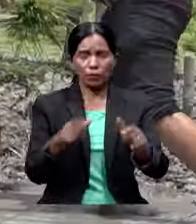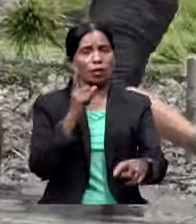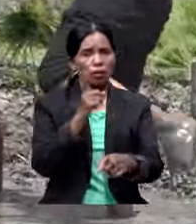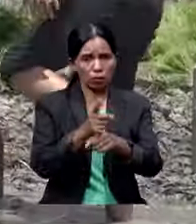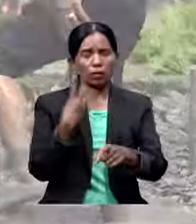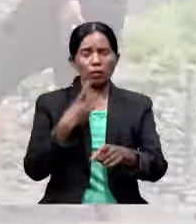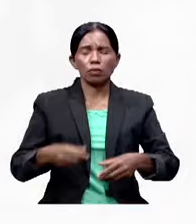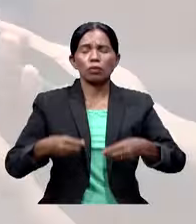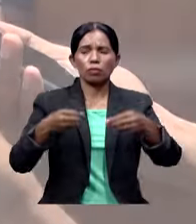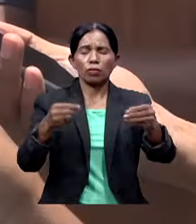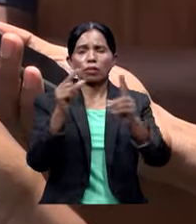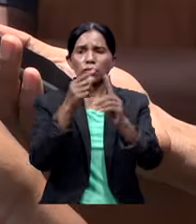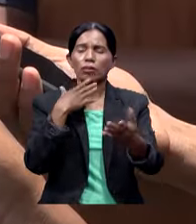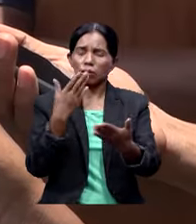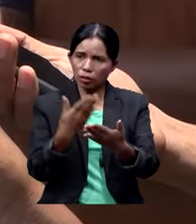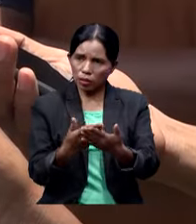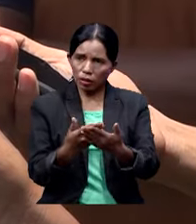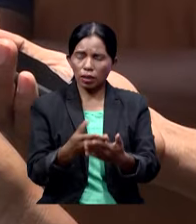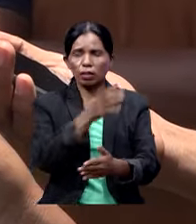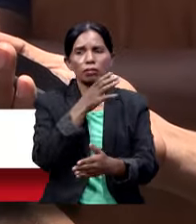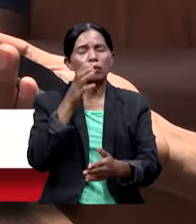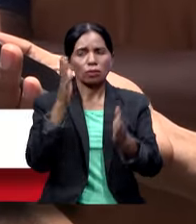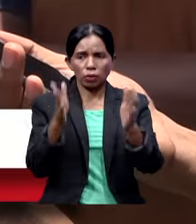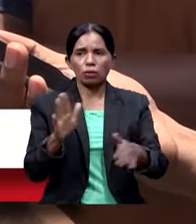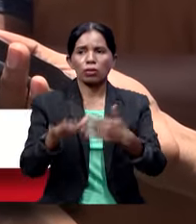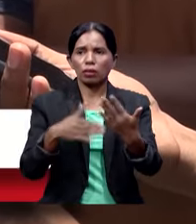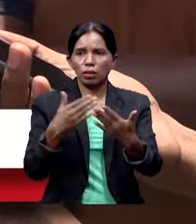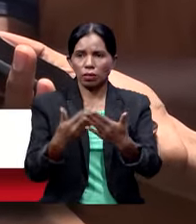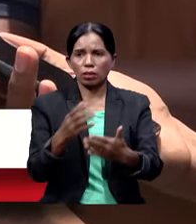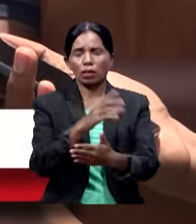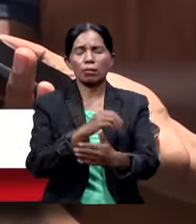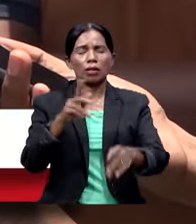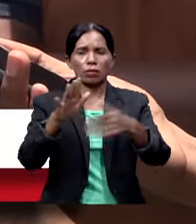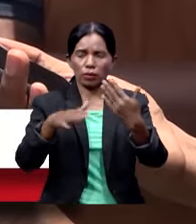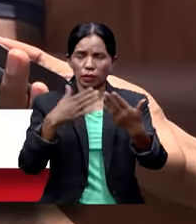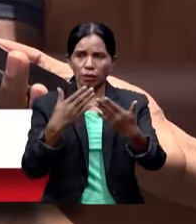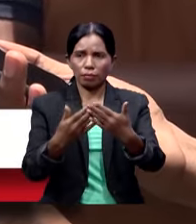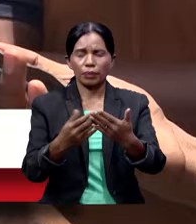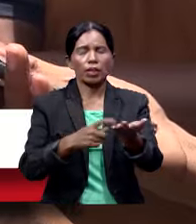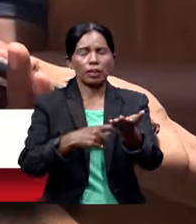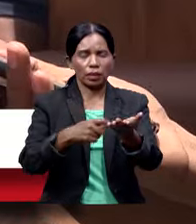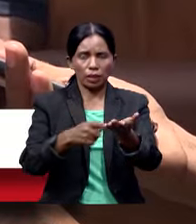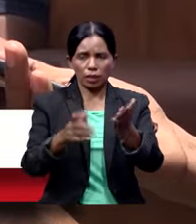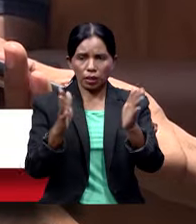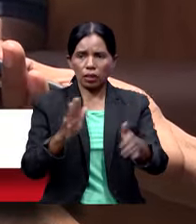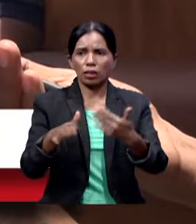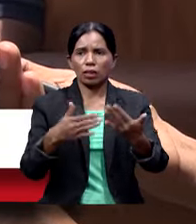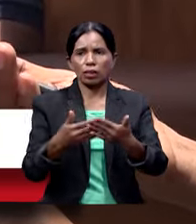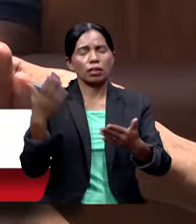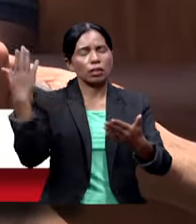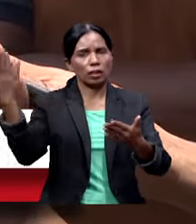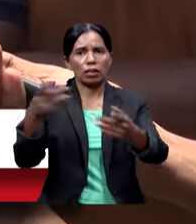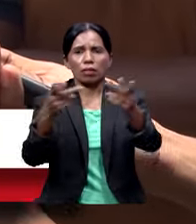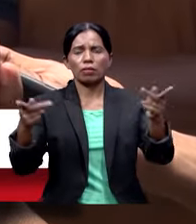Fatima motivação ba agricultores sira, ba extensionista sira, ba técnico profissional sira e área